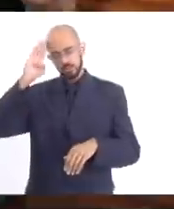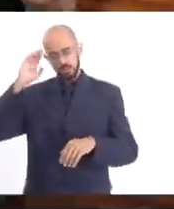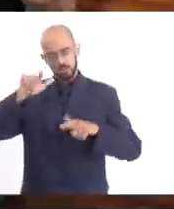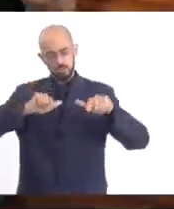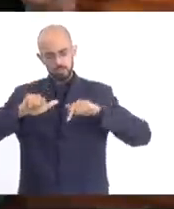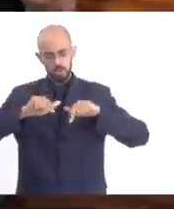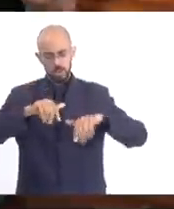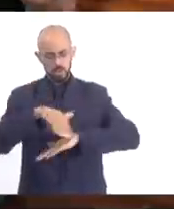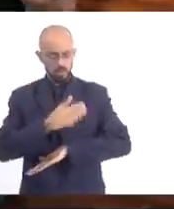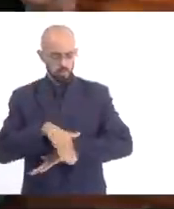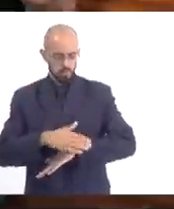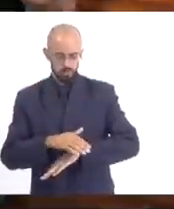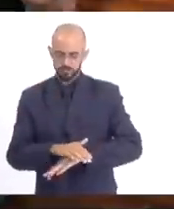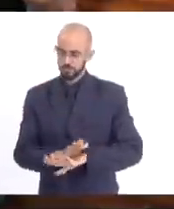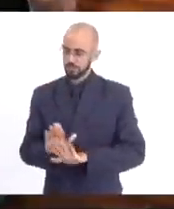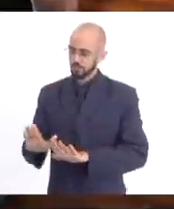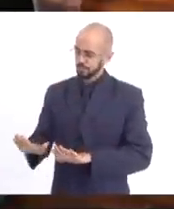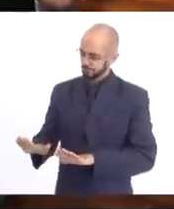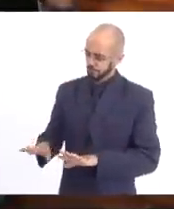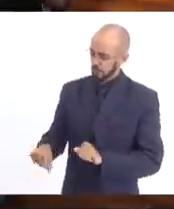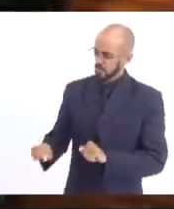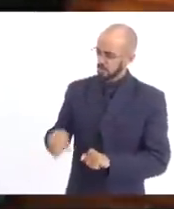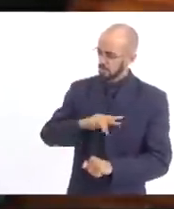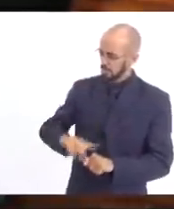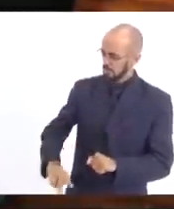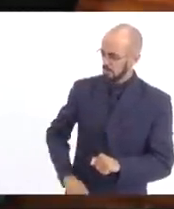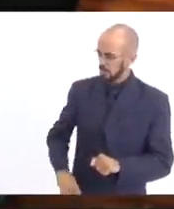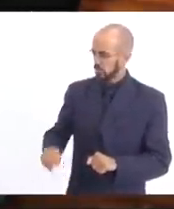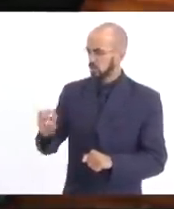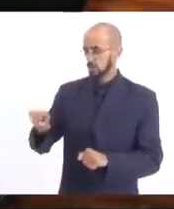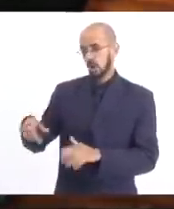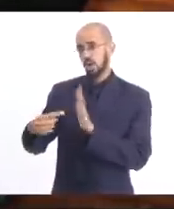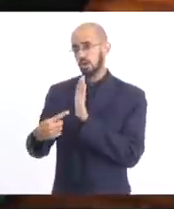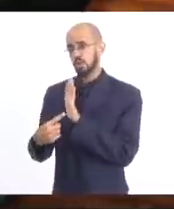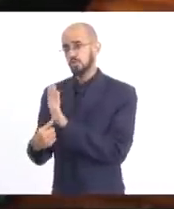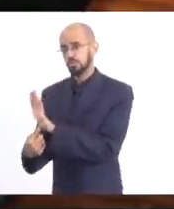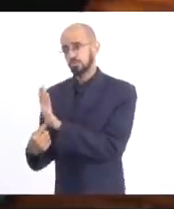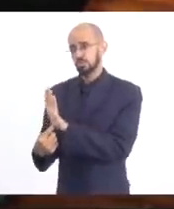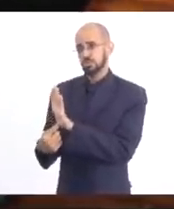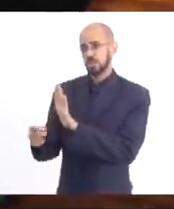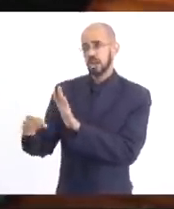dado, presidente. Só com os avanços que eu apontei aqui,